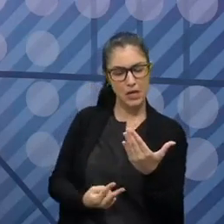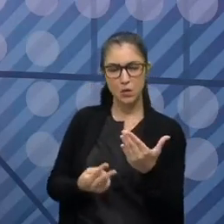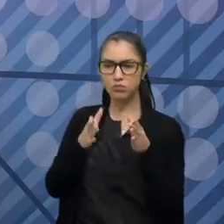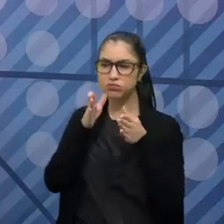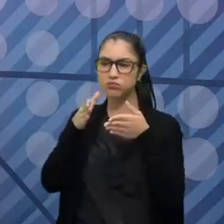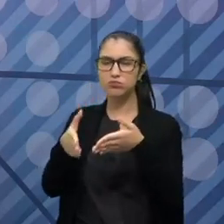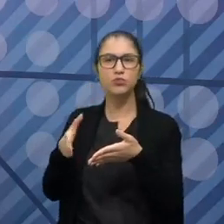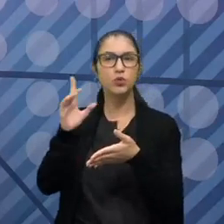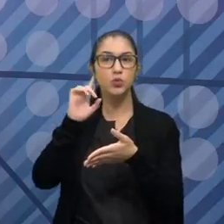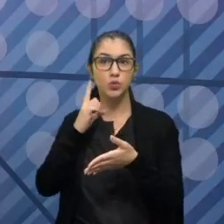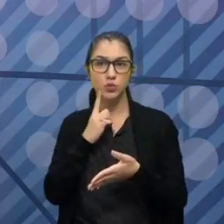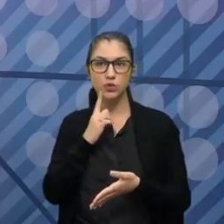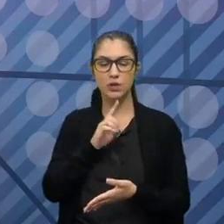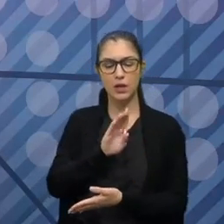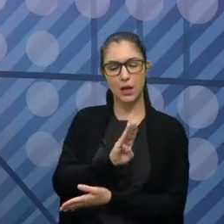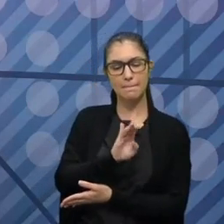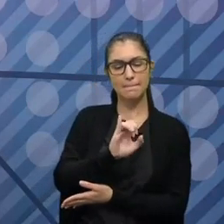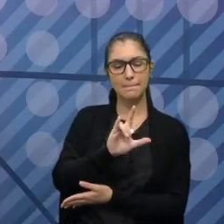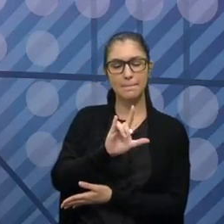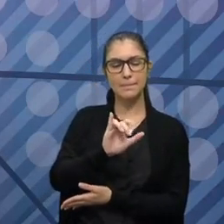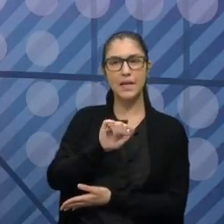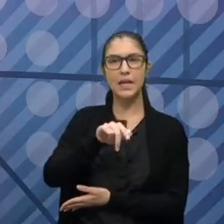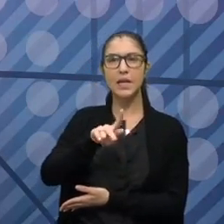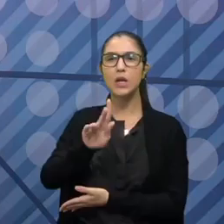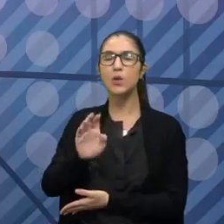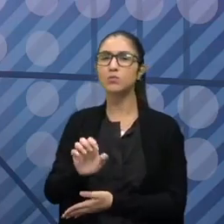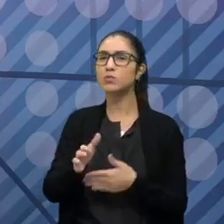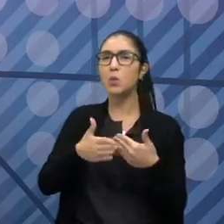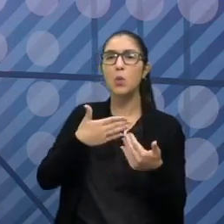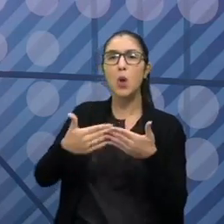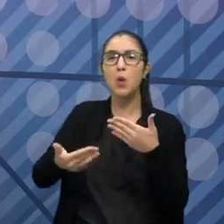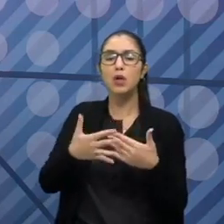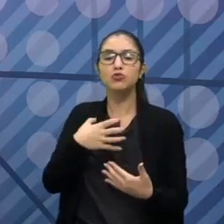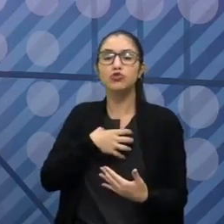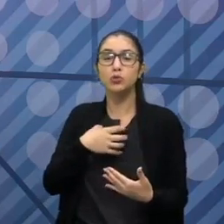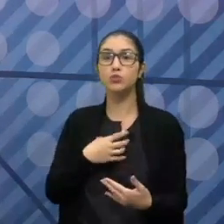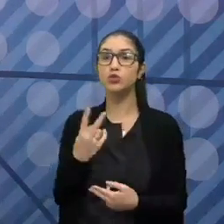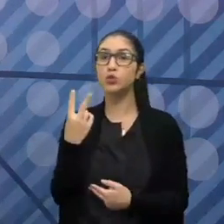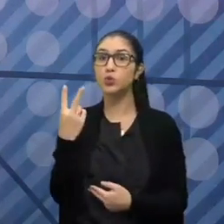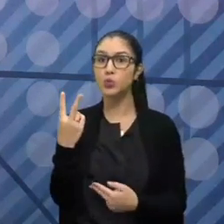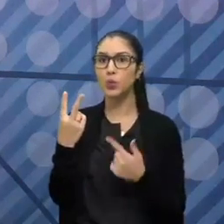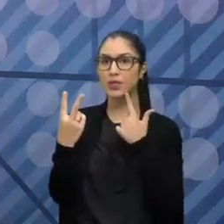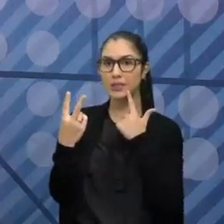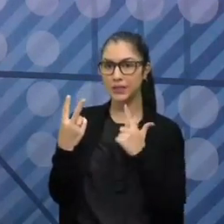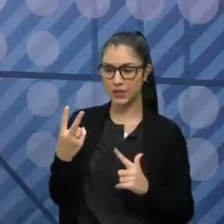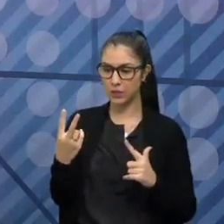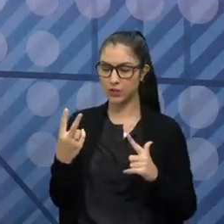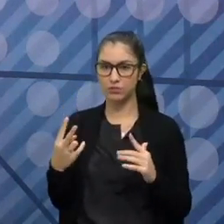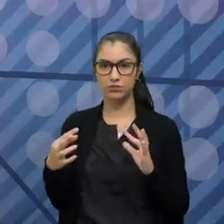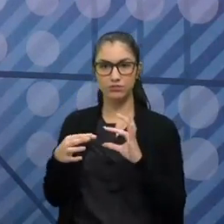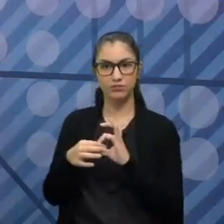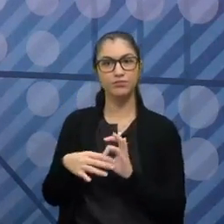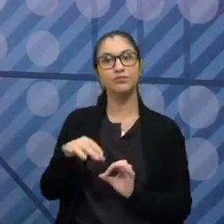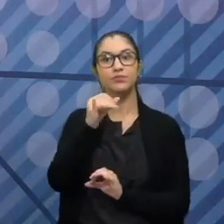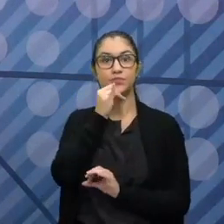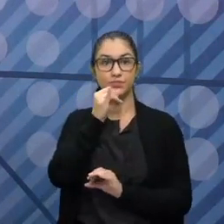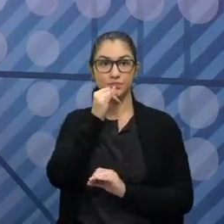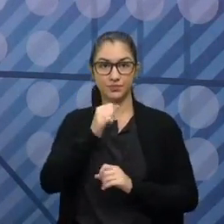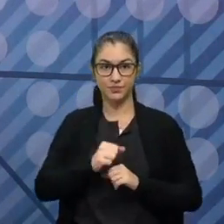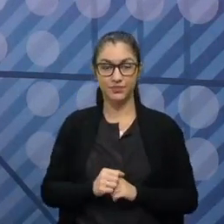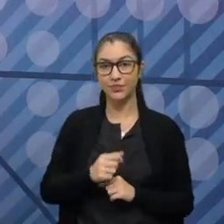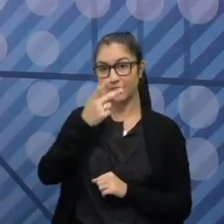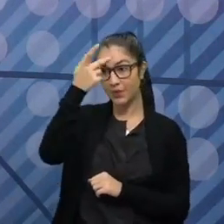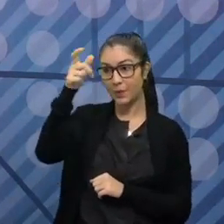surdos? A palavra bilíngue se refere a qualquer tipo de domínio de duas línguas. Então, por exemplo,